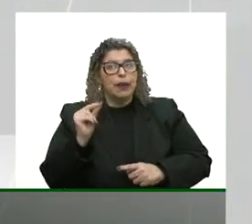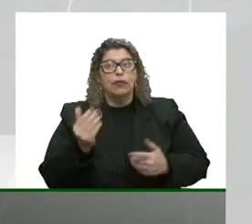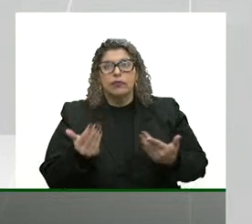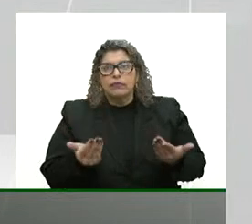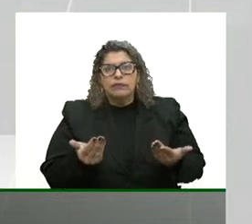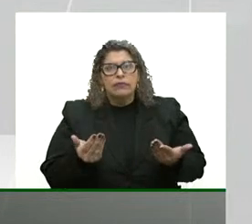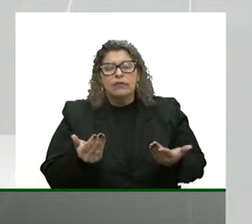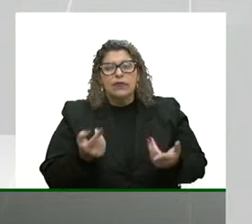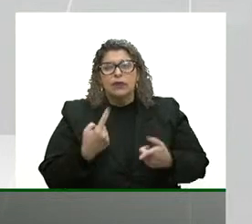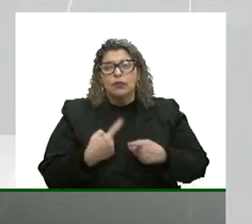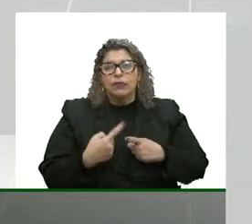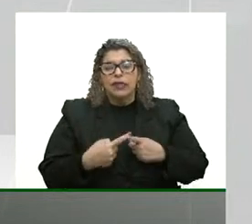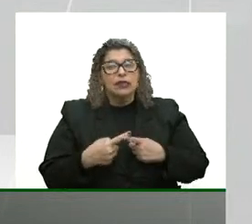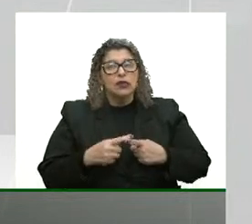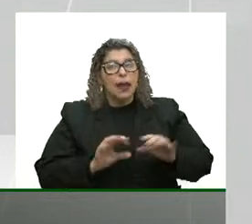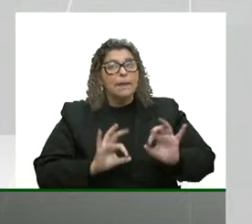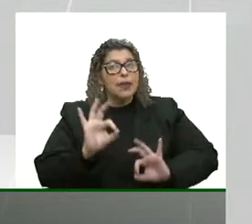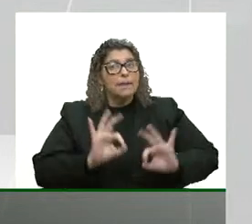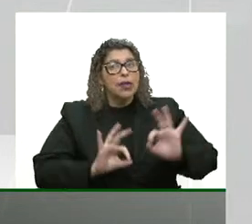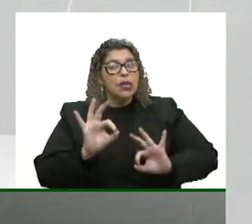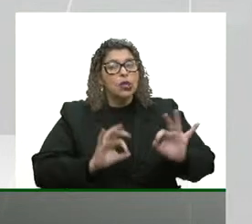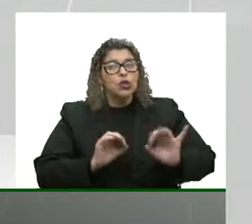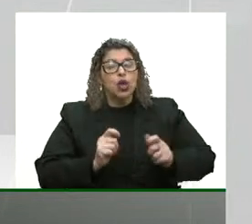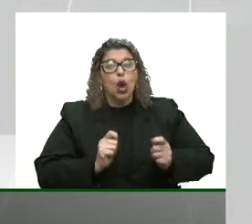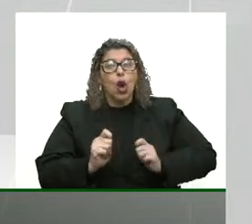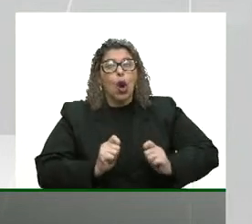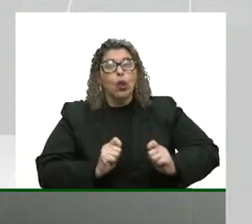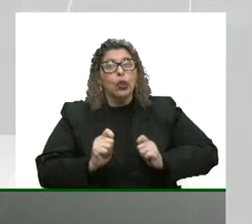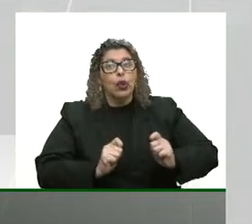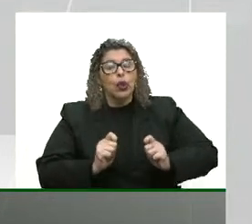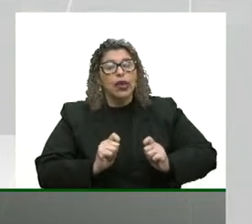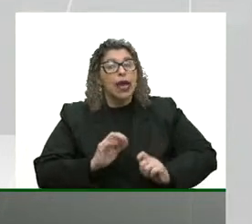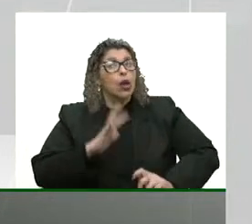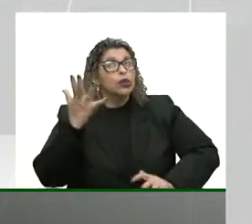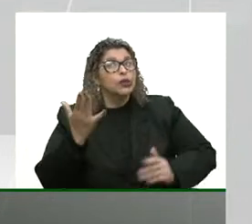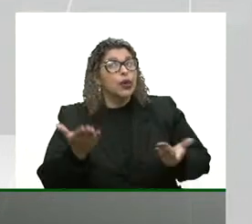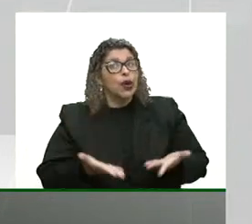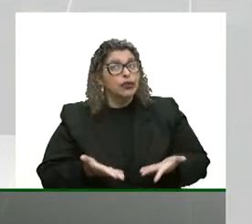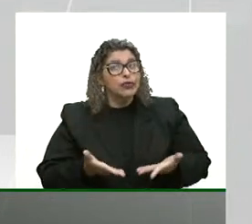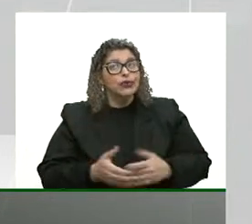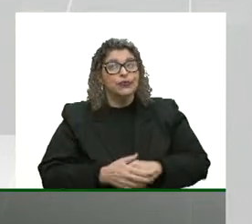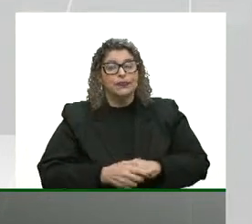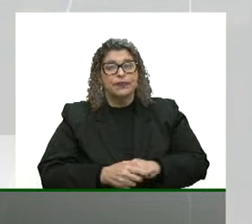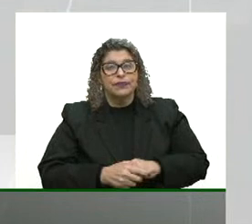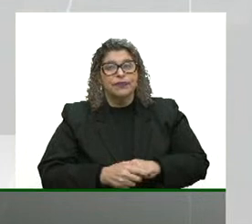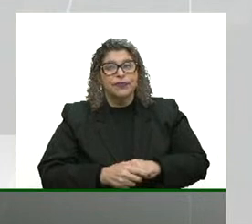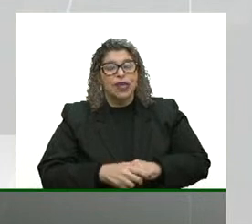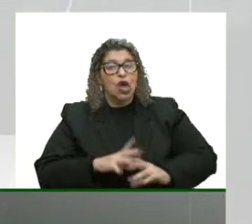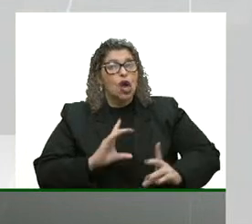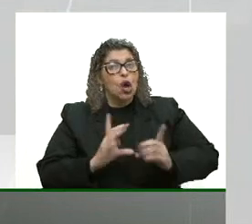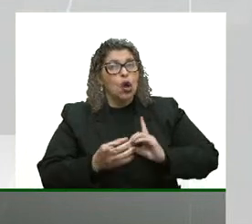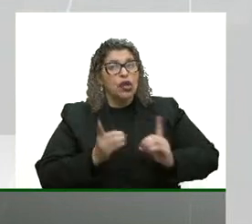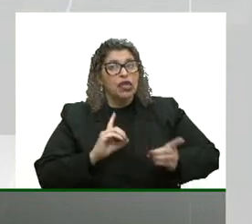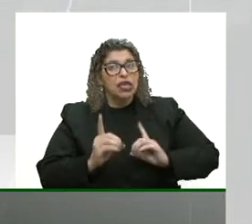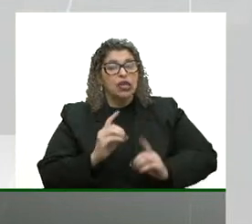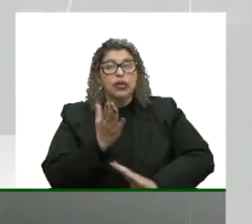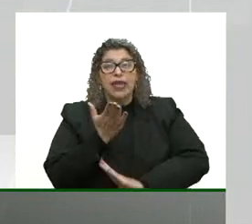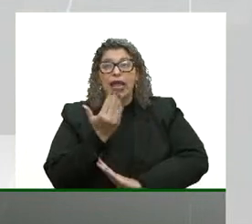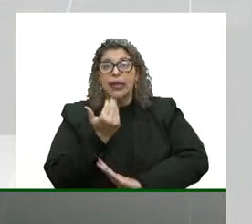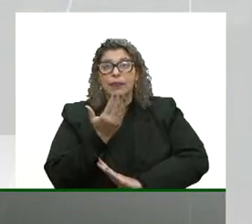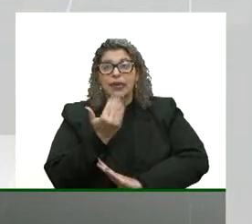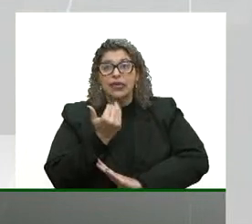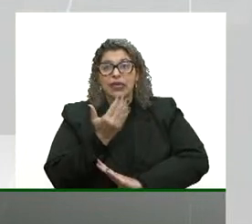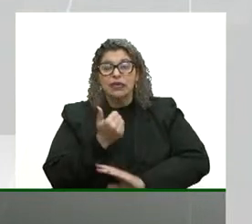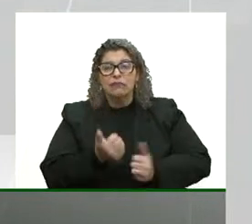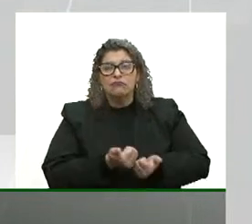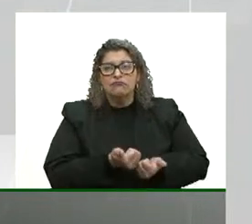o COE municipal e não quer fazer plano de contingência. O que aconteceu hoje? A coordenadora da alimentação, que